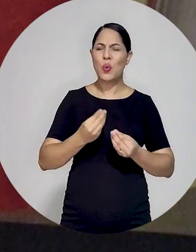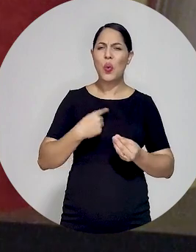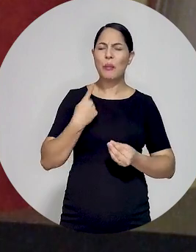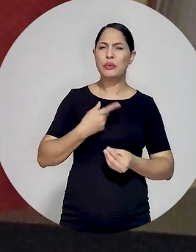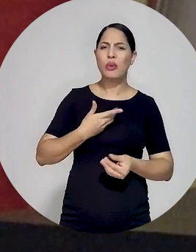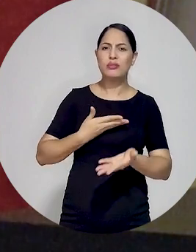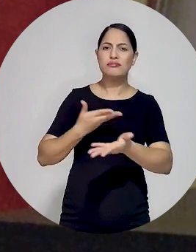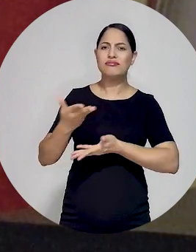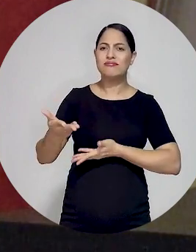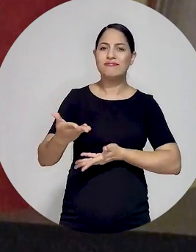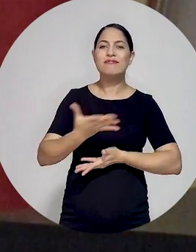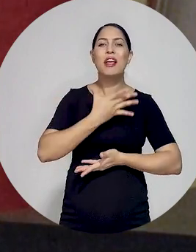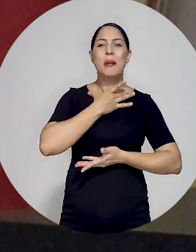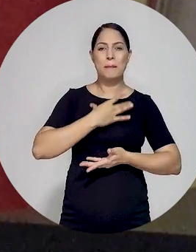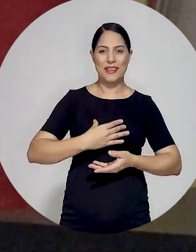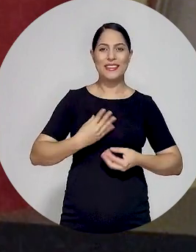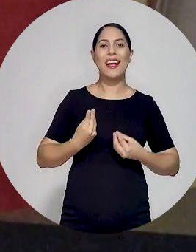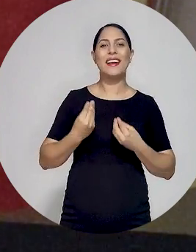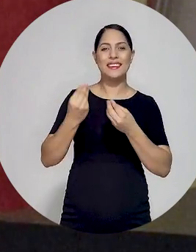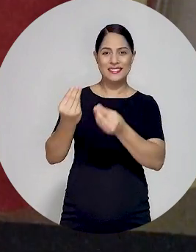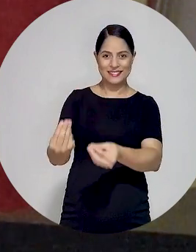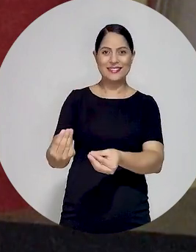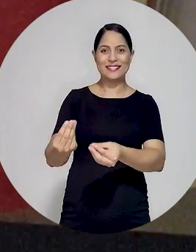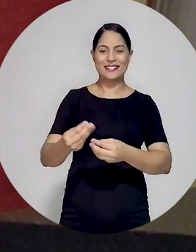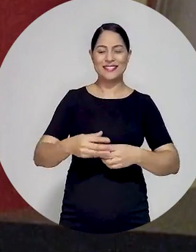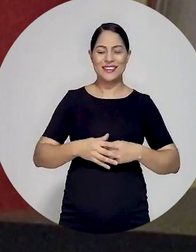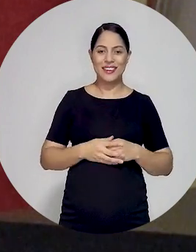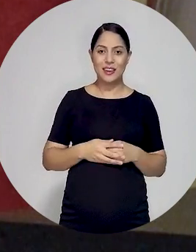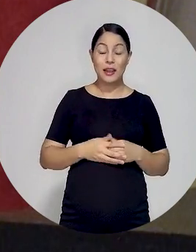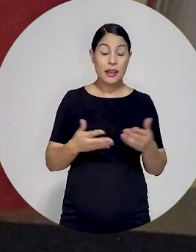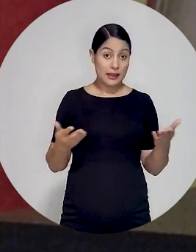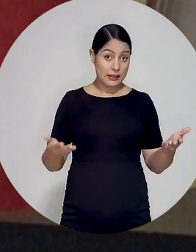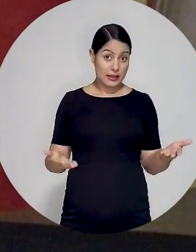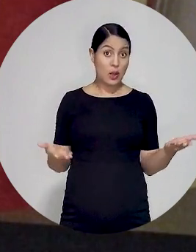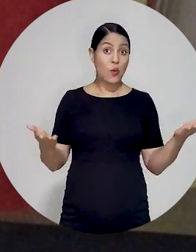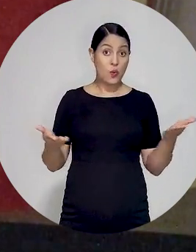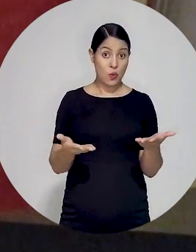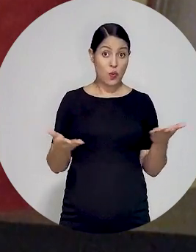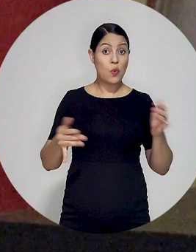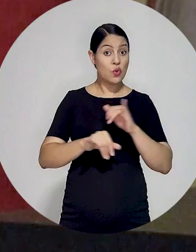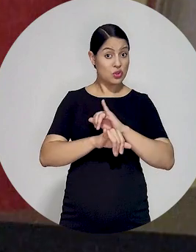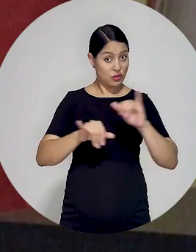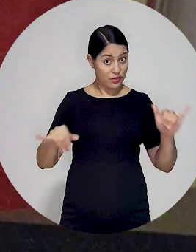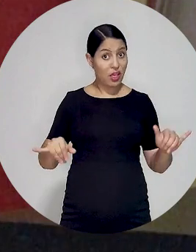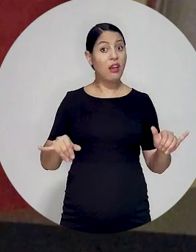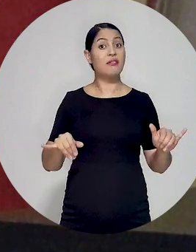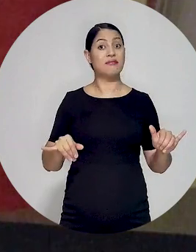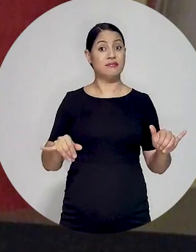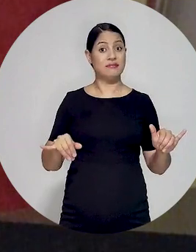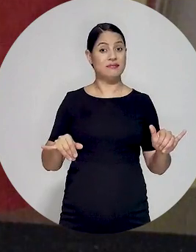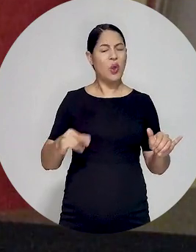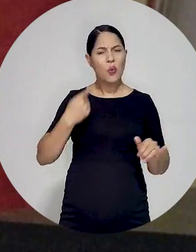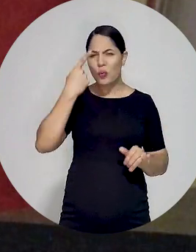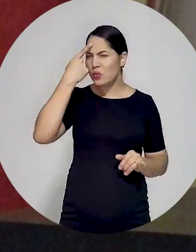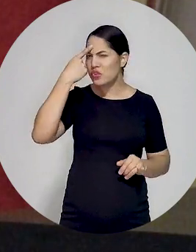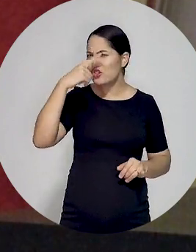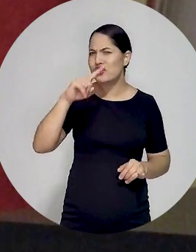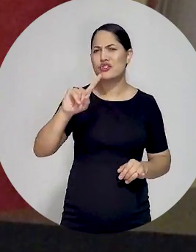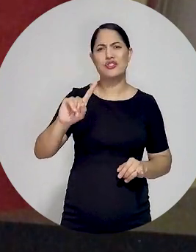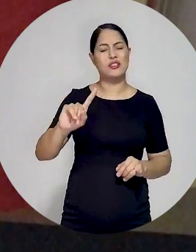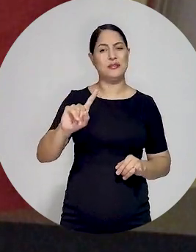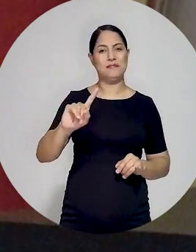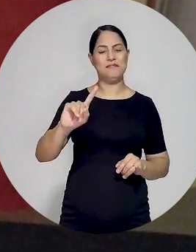catarinense é com esta medalha João Bonassis. Falei ainda hoje a ele, só em um dia,